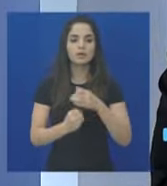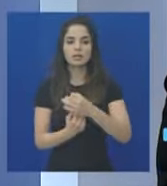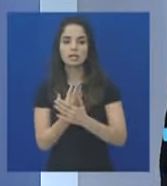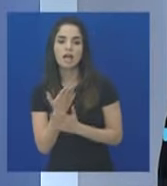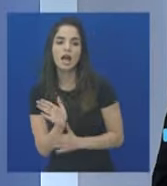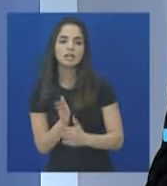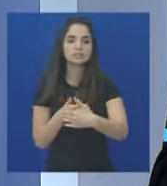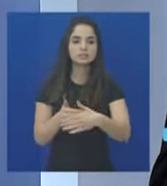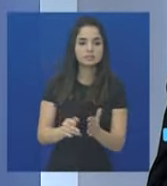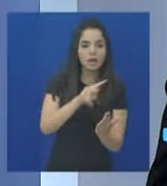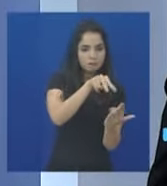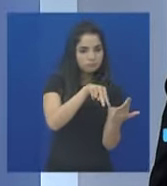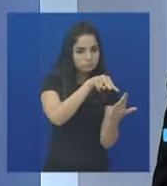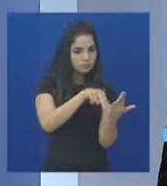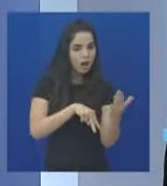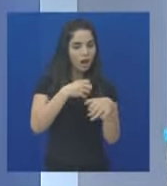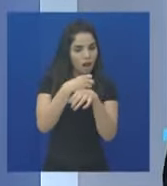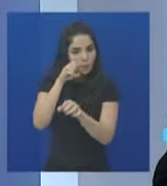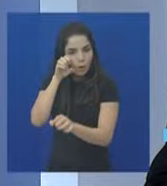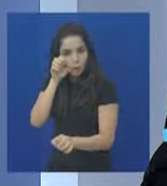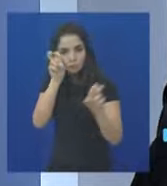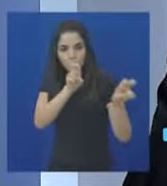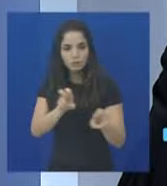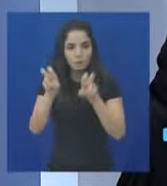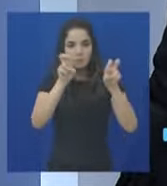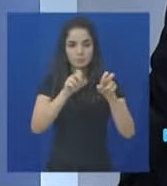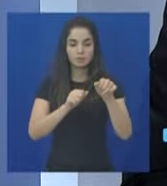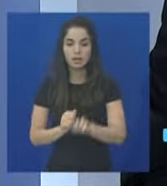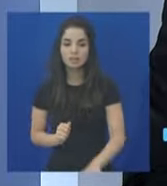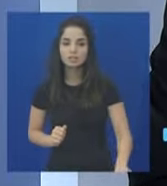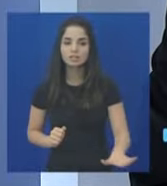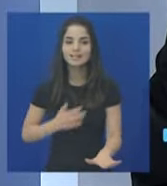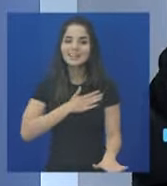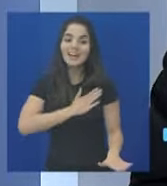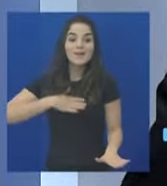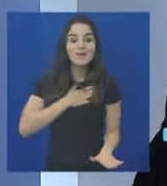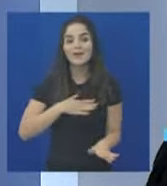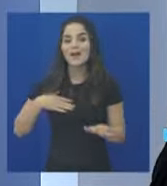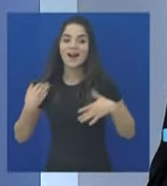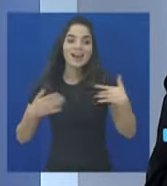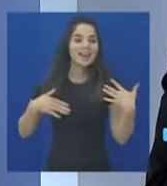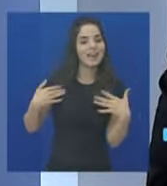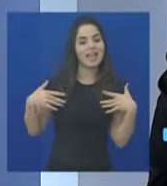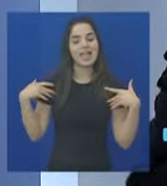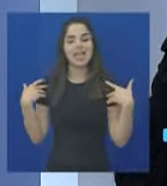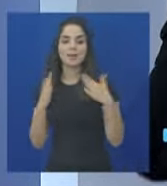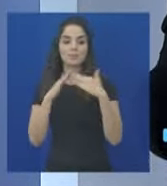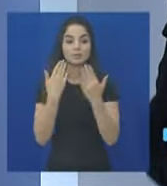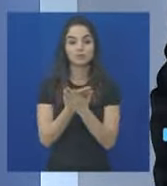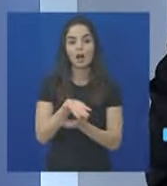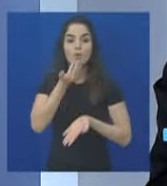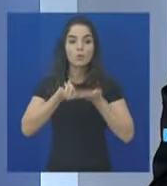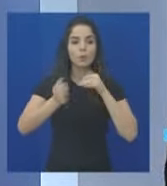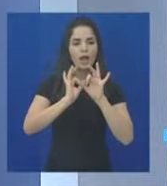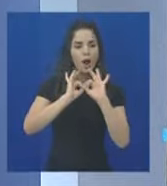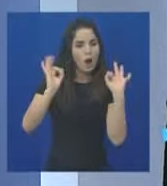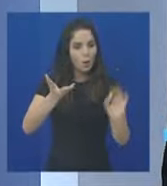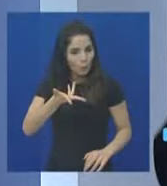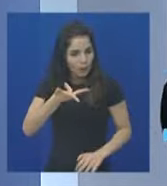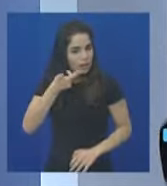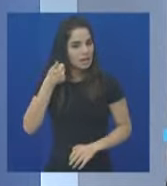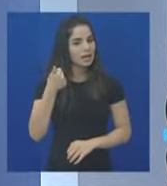leitura, o laboratório de informática. As crianças tinham o prazer de ir para a escola porque tinham merenda de qualidade, porque linkamos com a